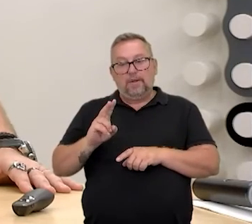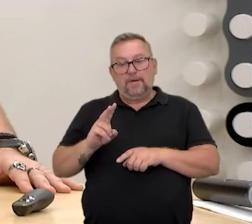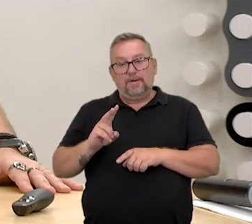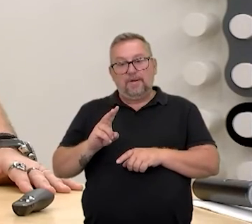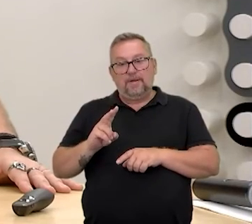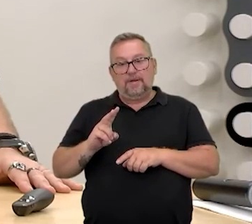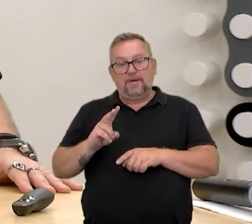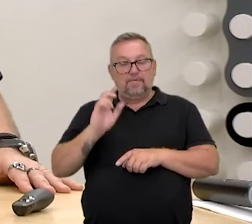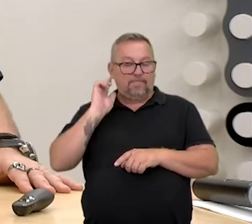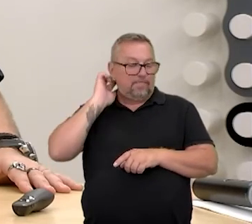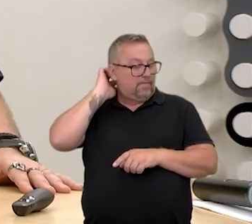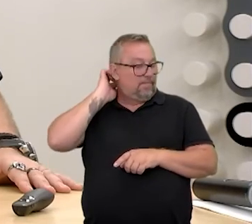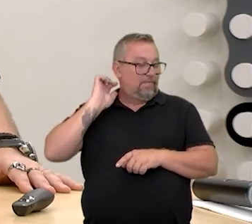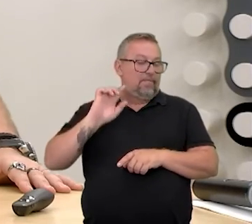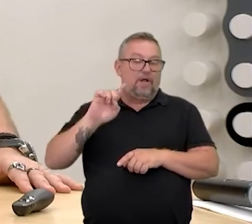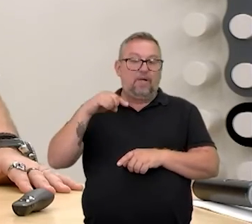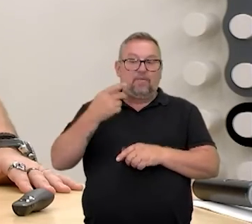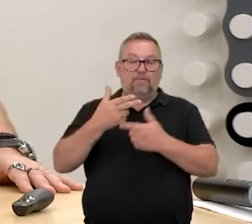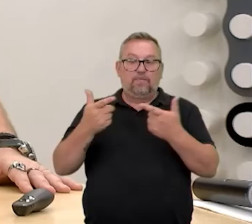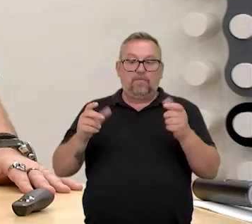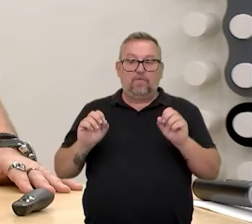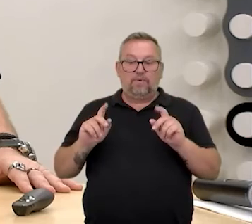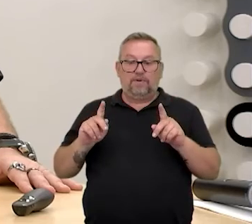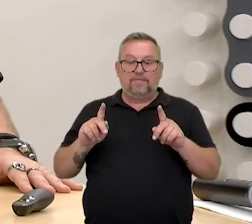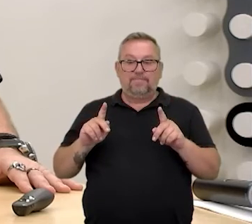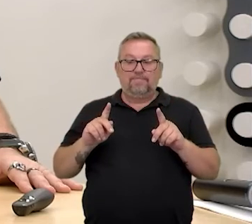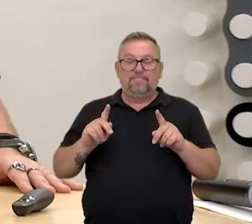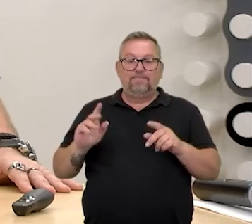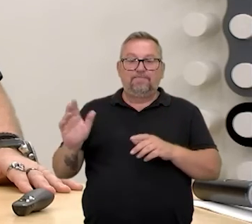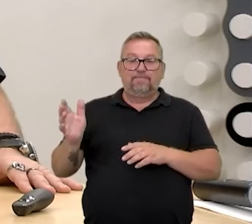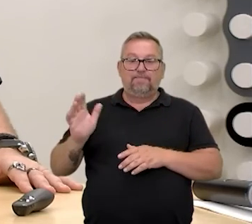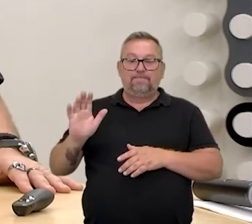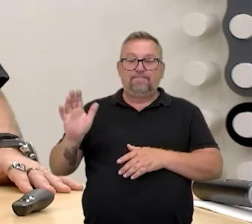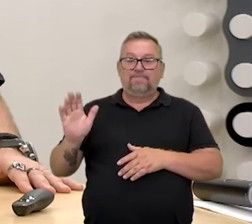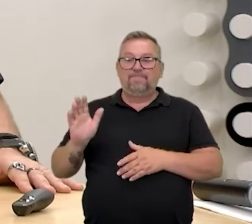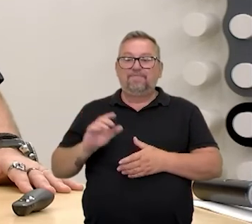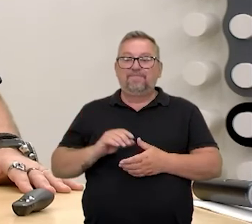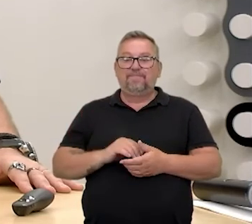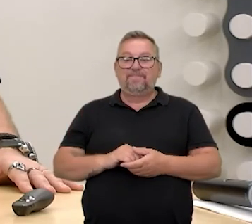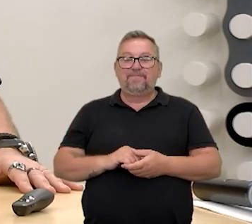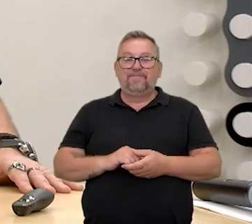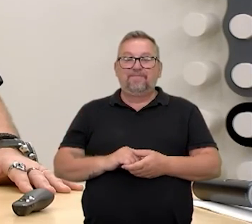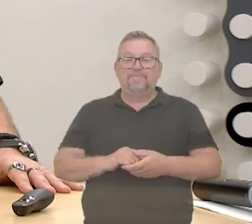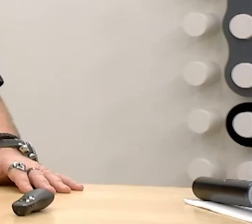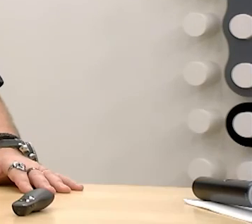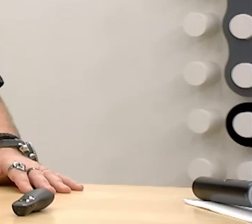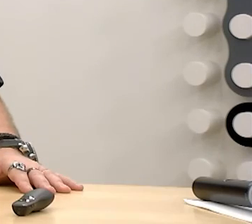aos temas abordados no mapa. Forte abraço a todos e até a próxima.